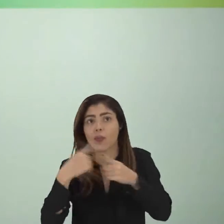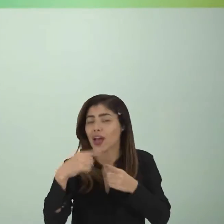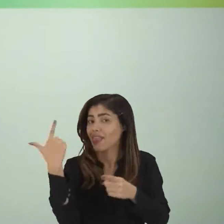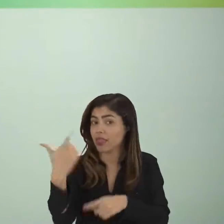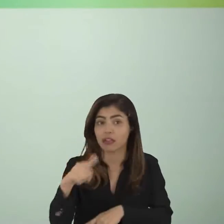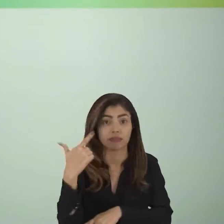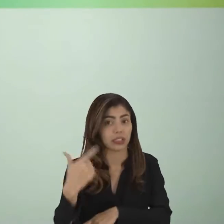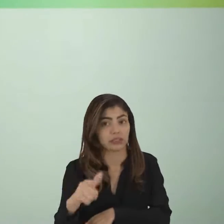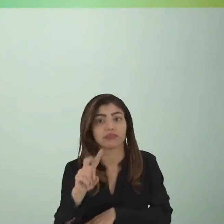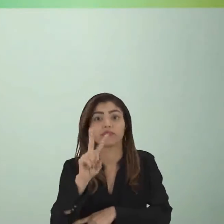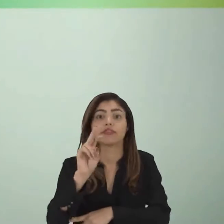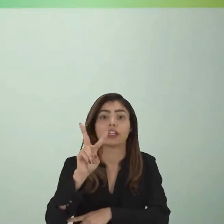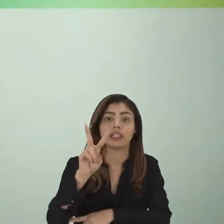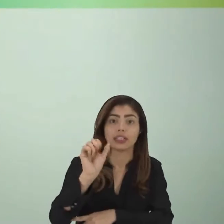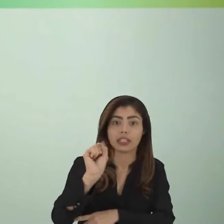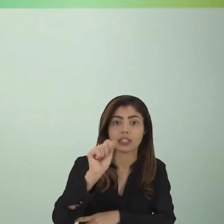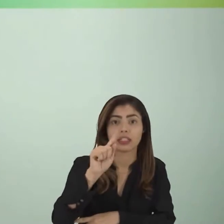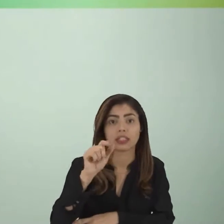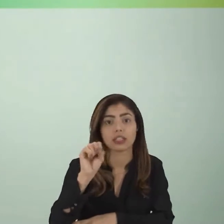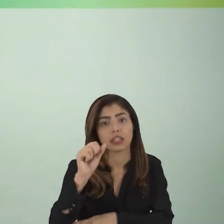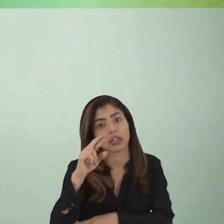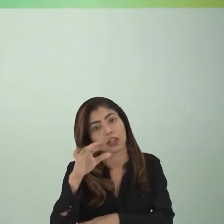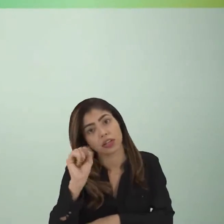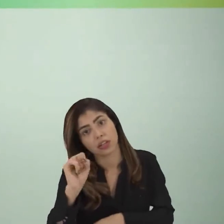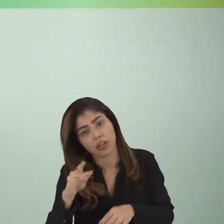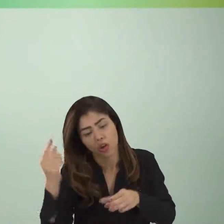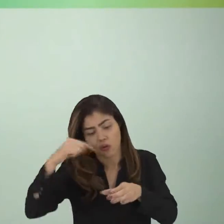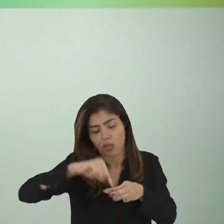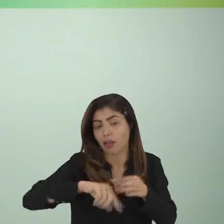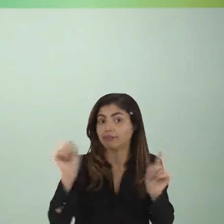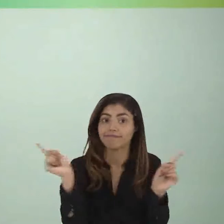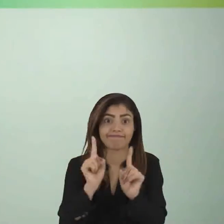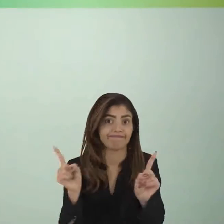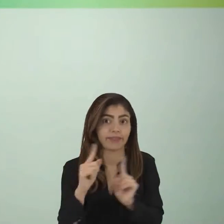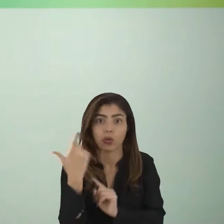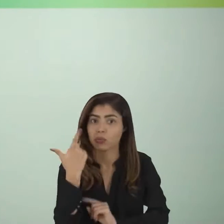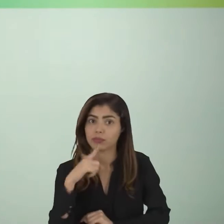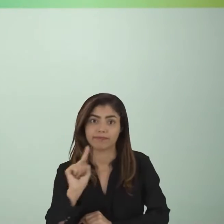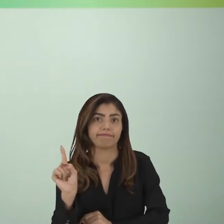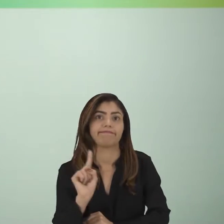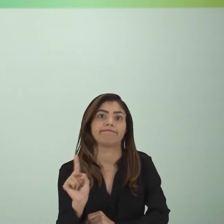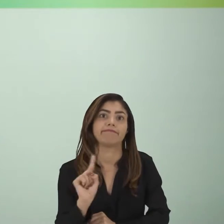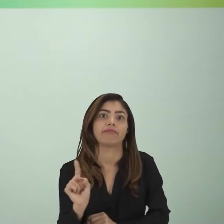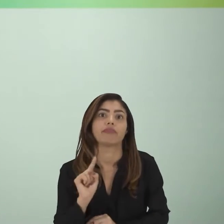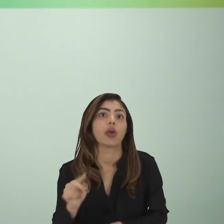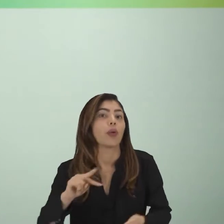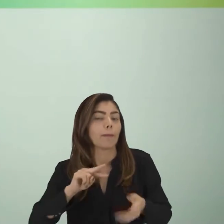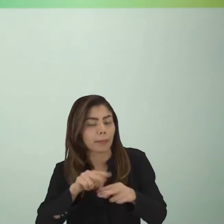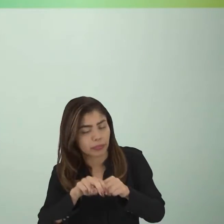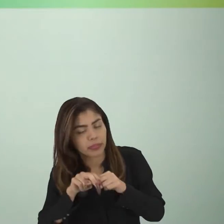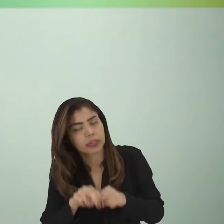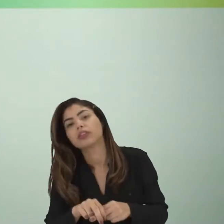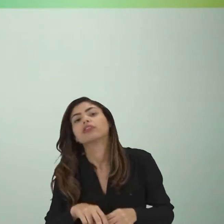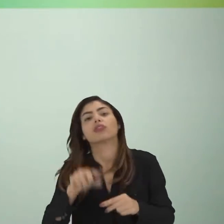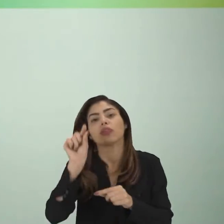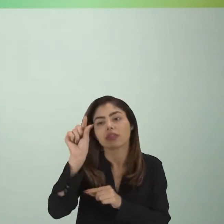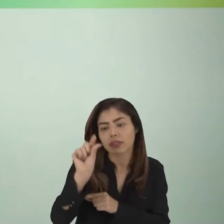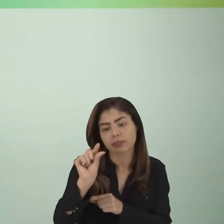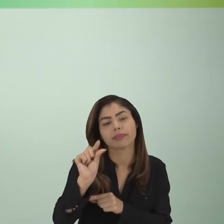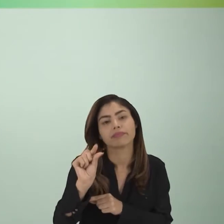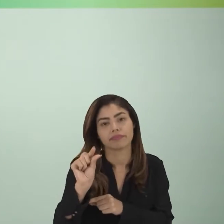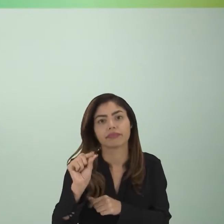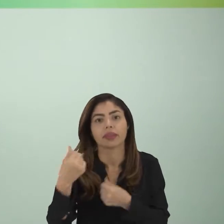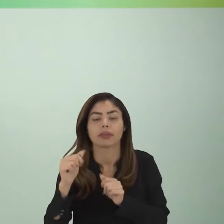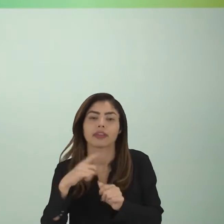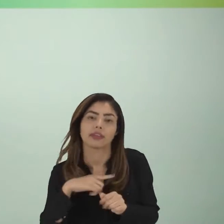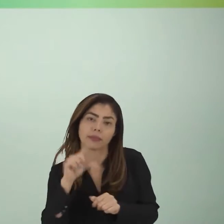de seiva, elas não conseguem pegar essa água, colocar dentro do vaso e aí isso justifica, né, aí o tamanho delas,